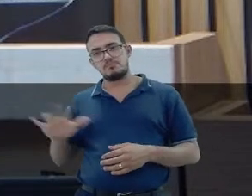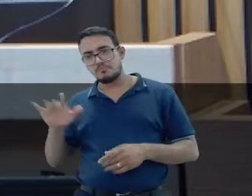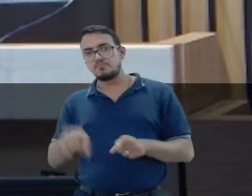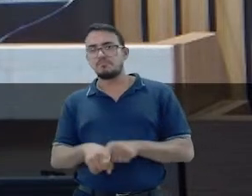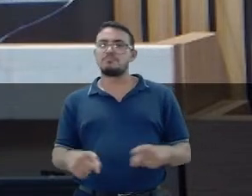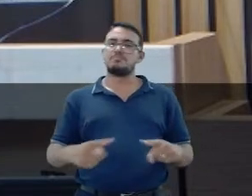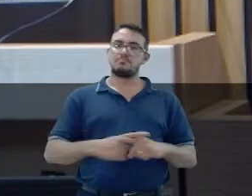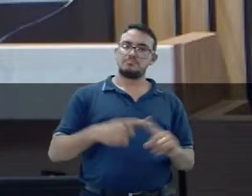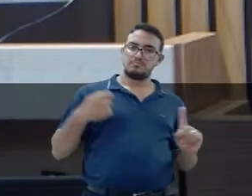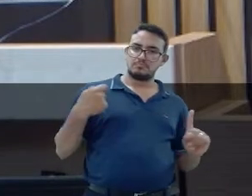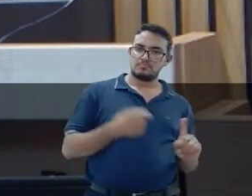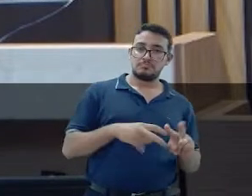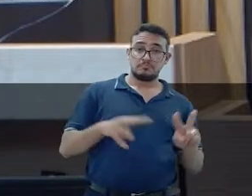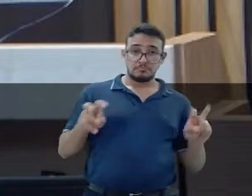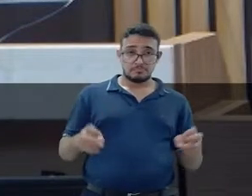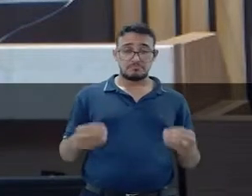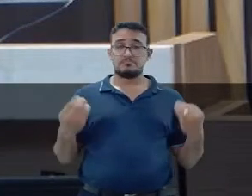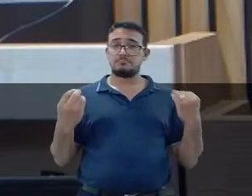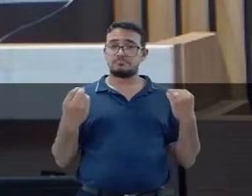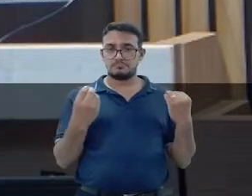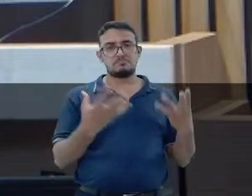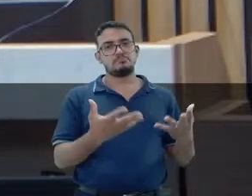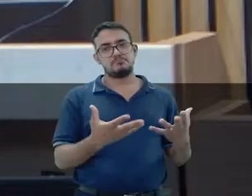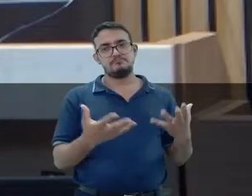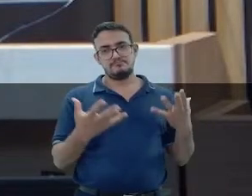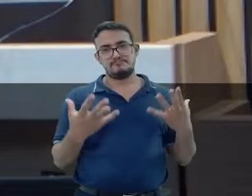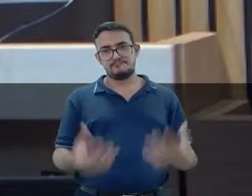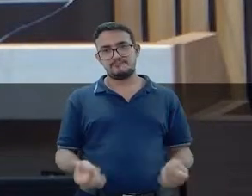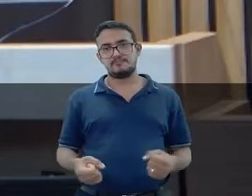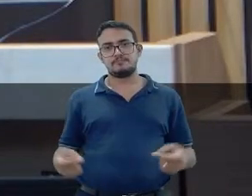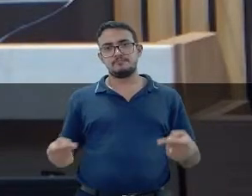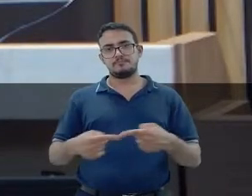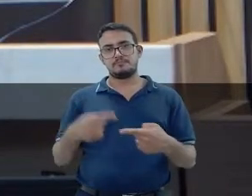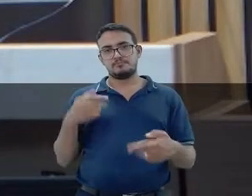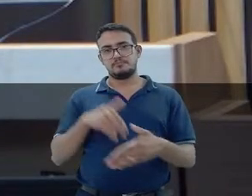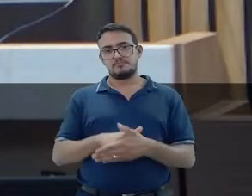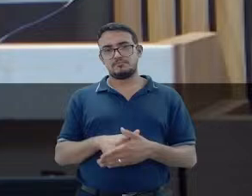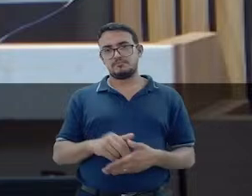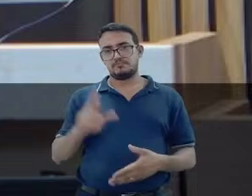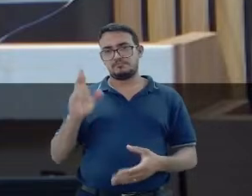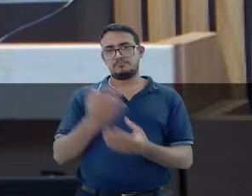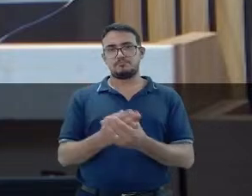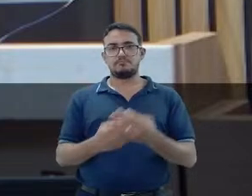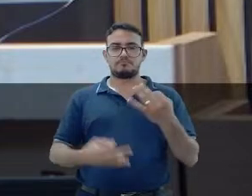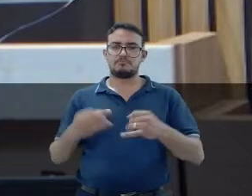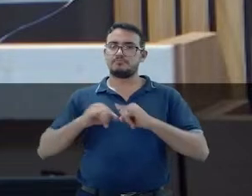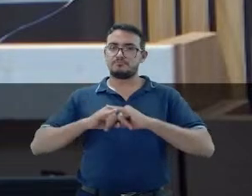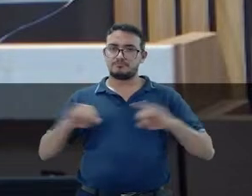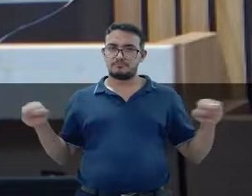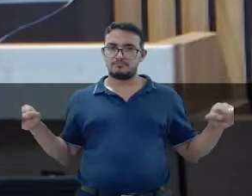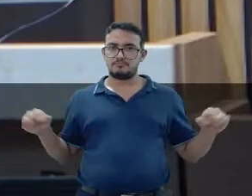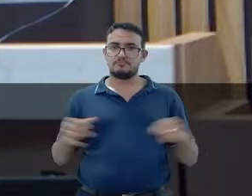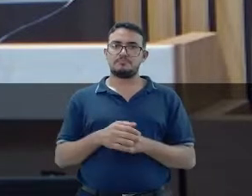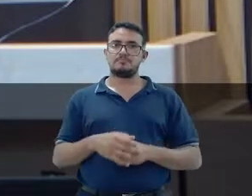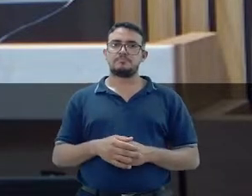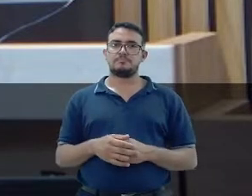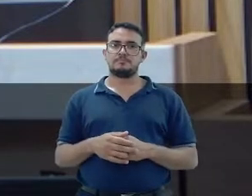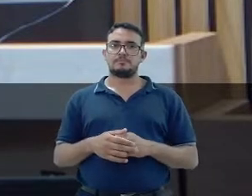autora e, no mérito, dar-lhe provimento nos termos do voto do relator. Fica assim proclamado.